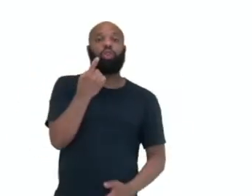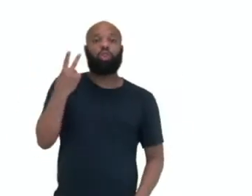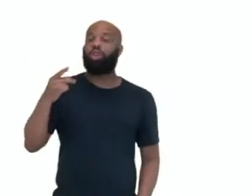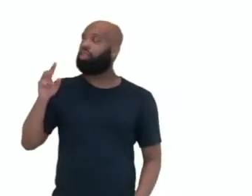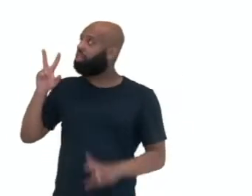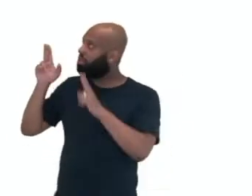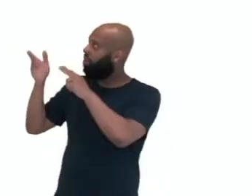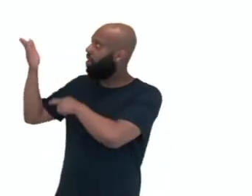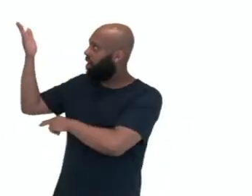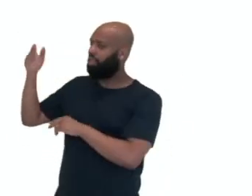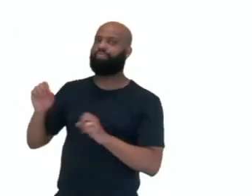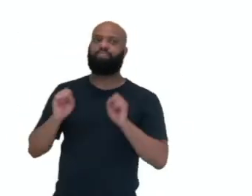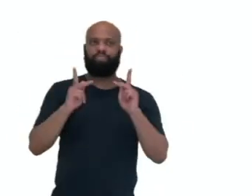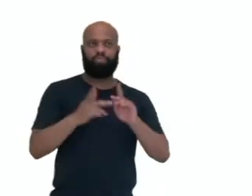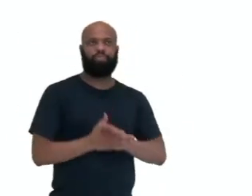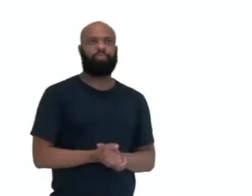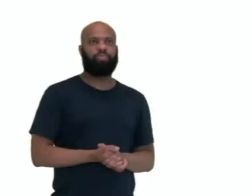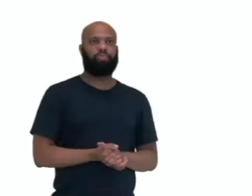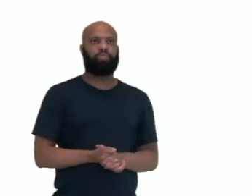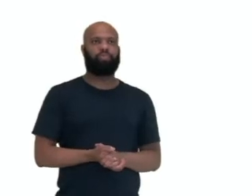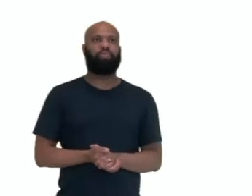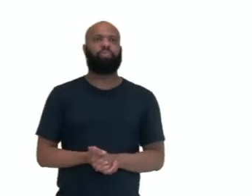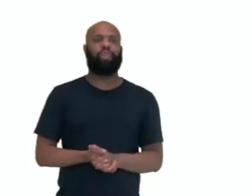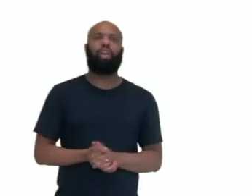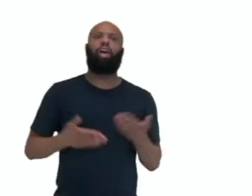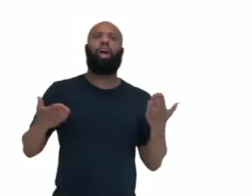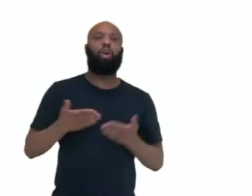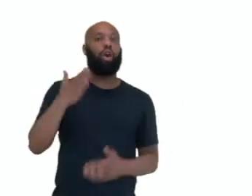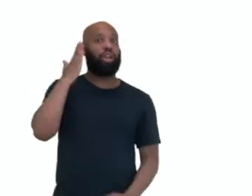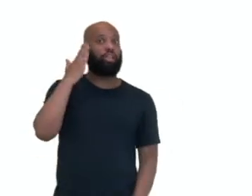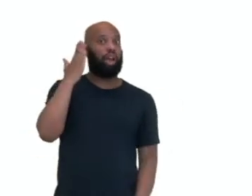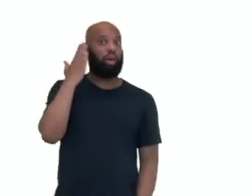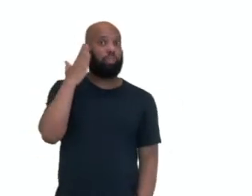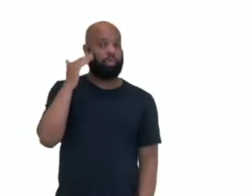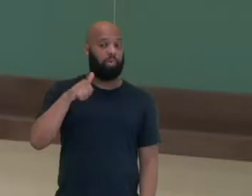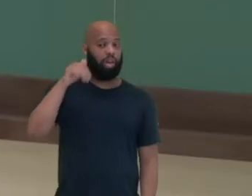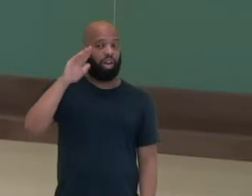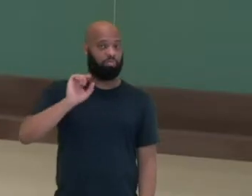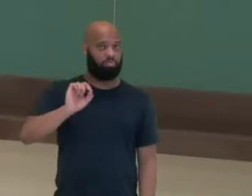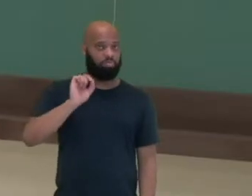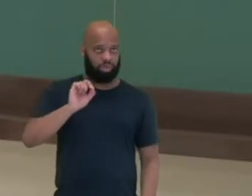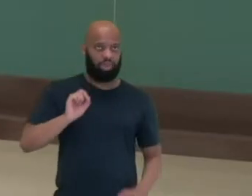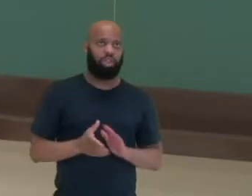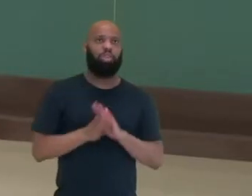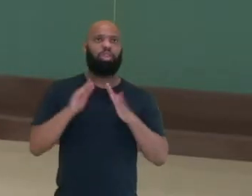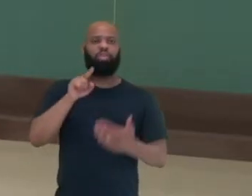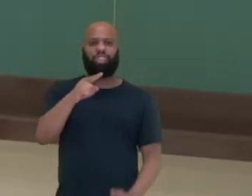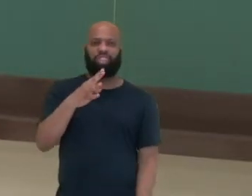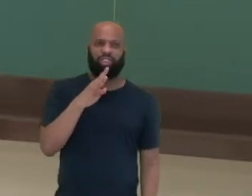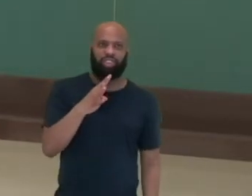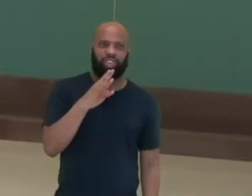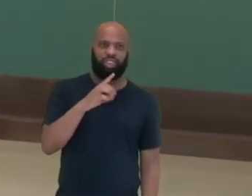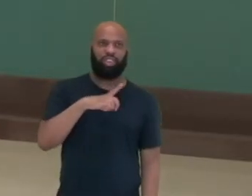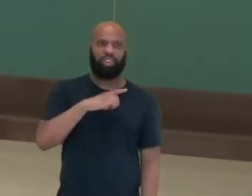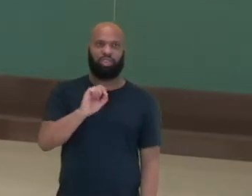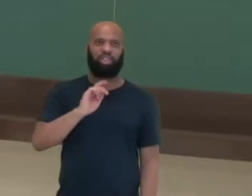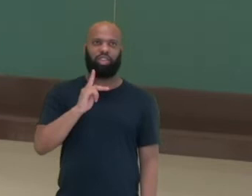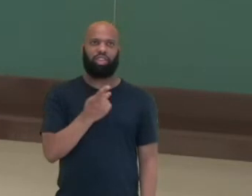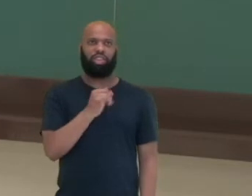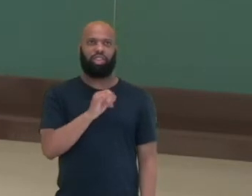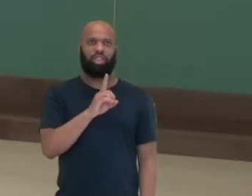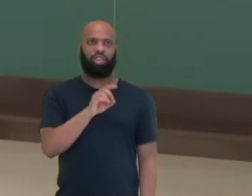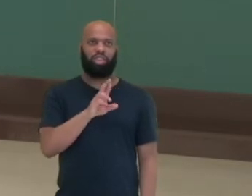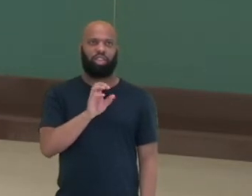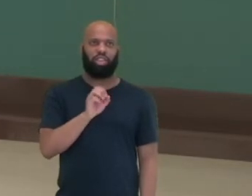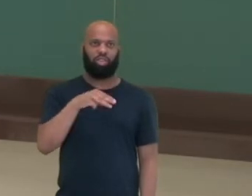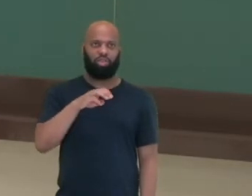essas dimensões, tá bom? Então, tá joia. Então, beleza. Então, ó, fique sabendo aí. Você conhece o